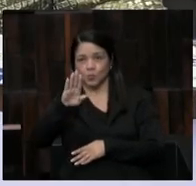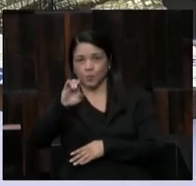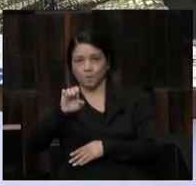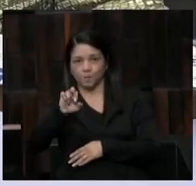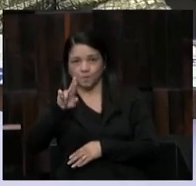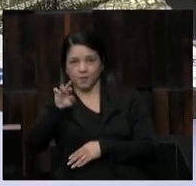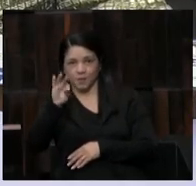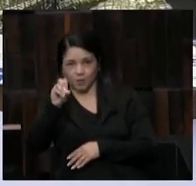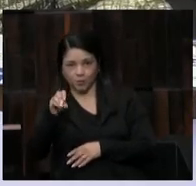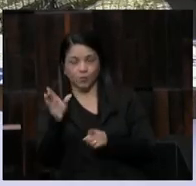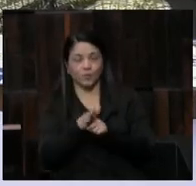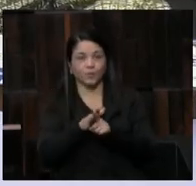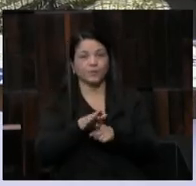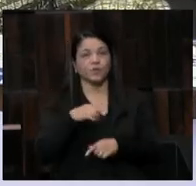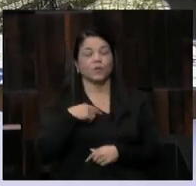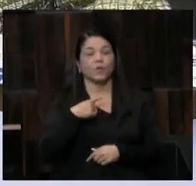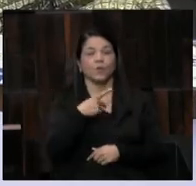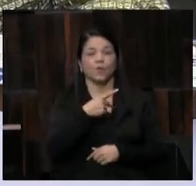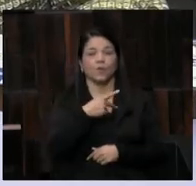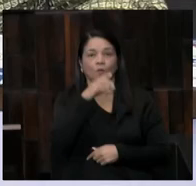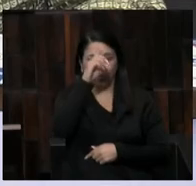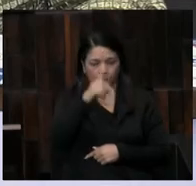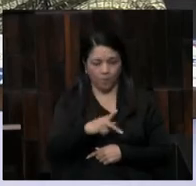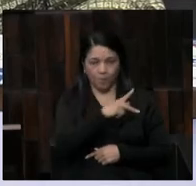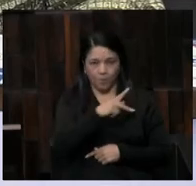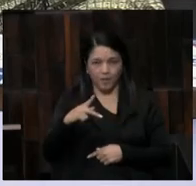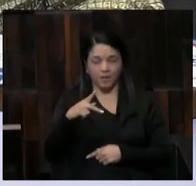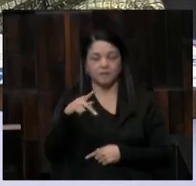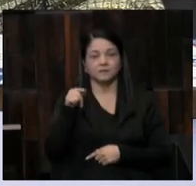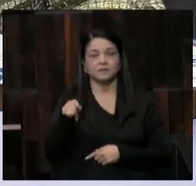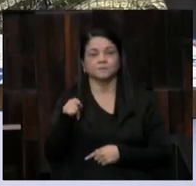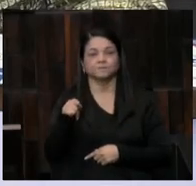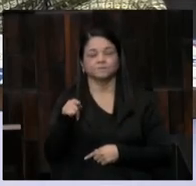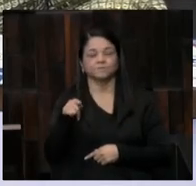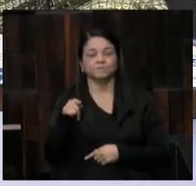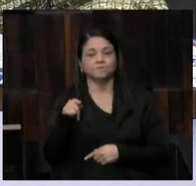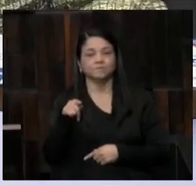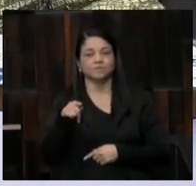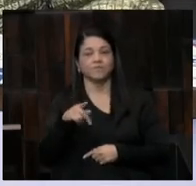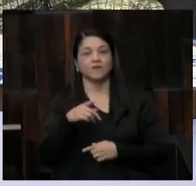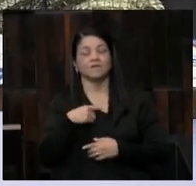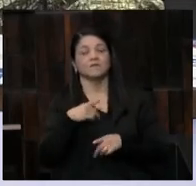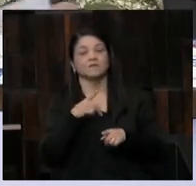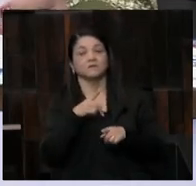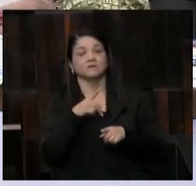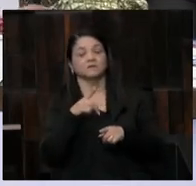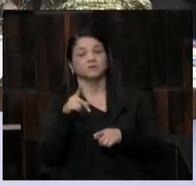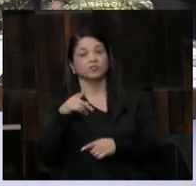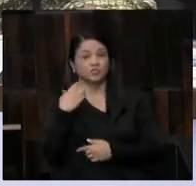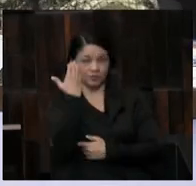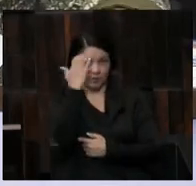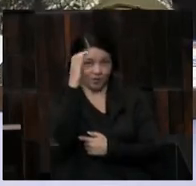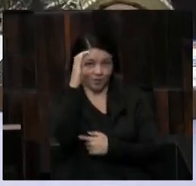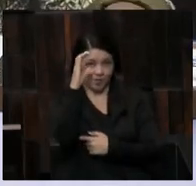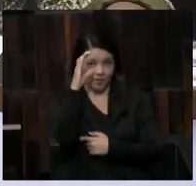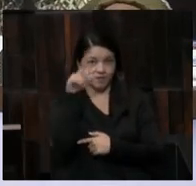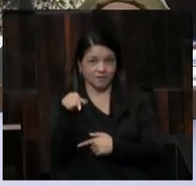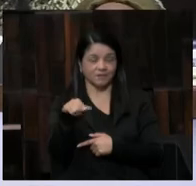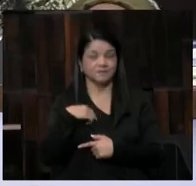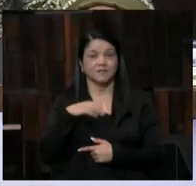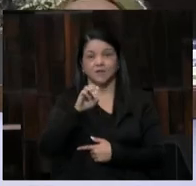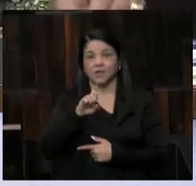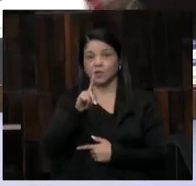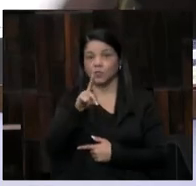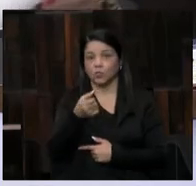o padre Alex, da pastoral presbiterial, Arquidiocese de Niterói, ao